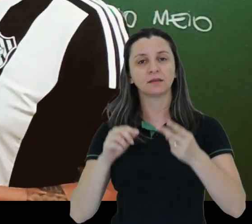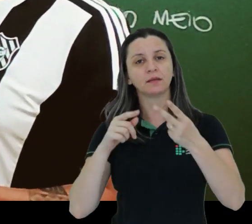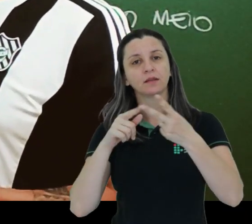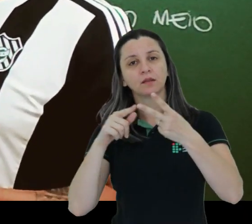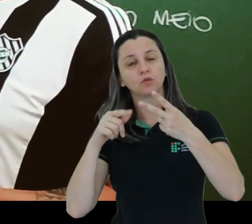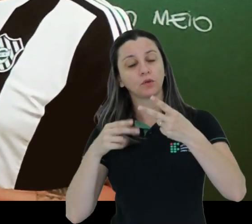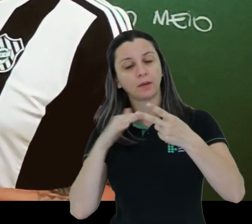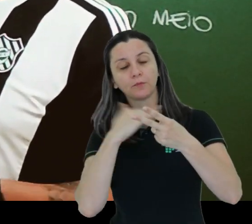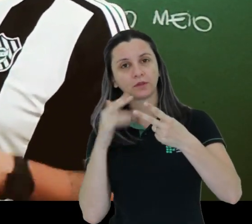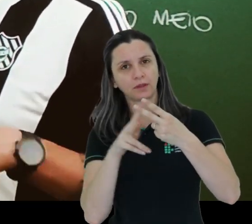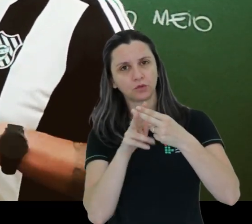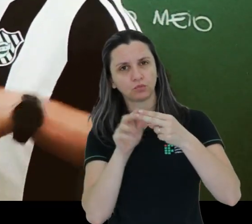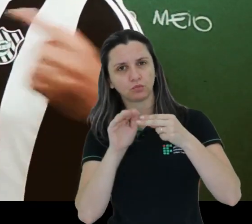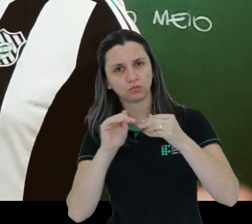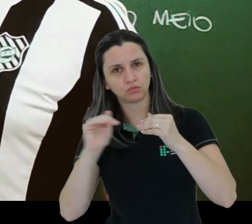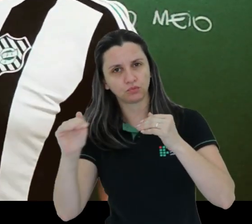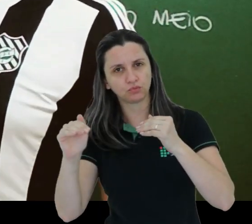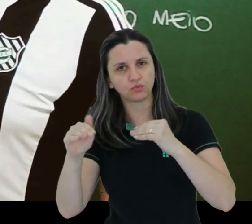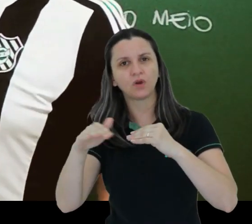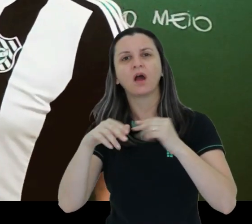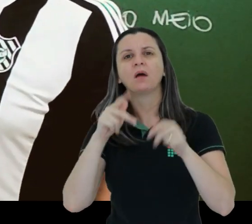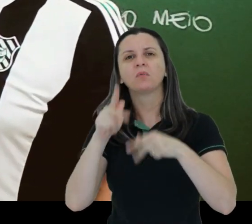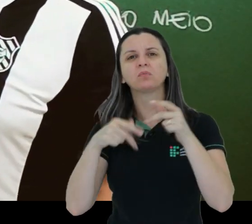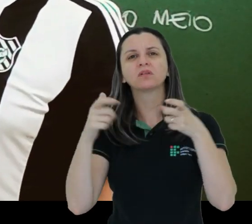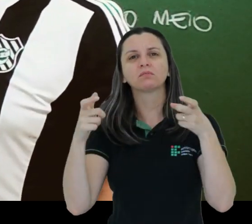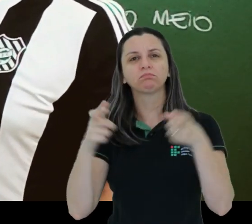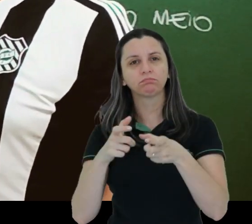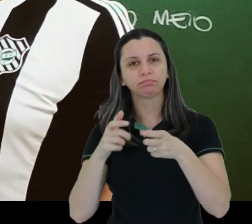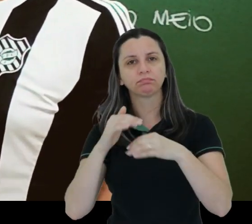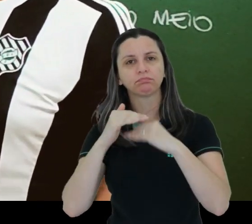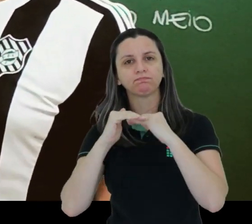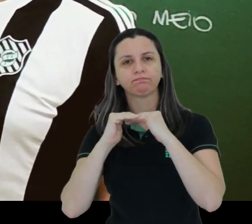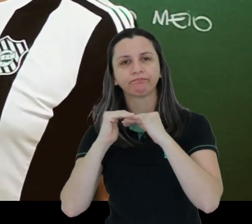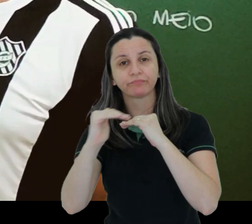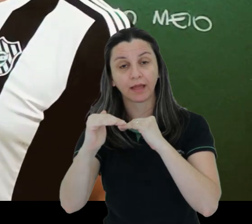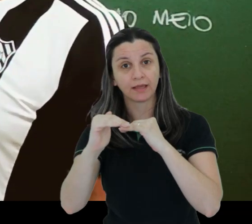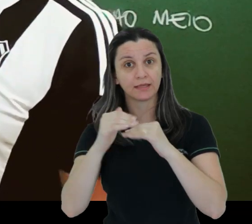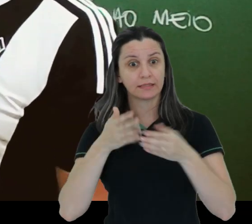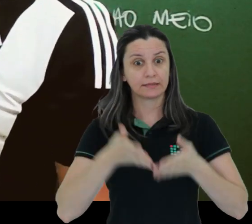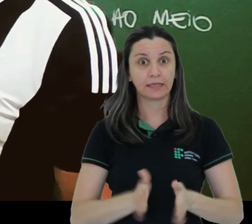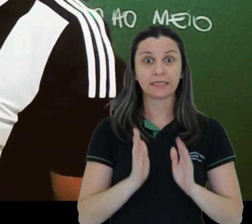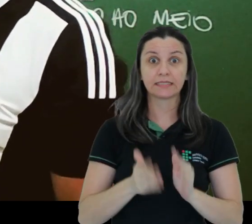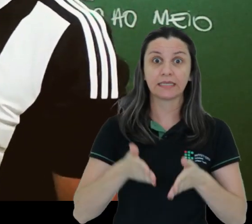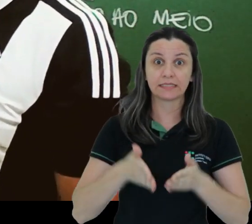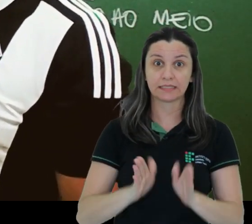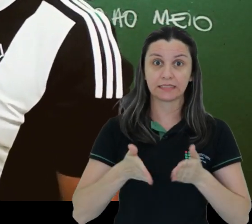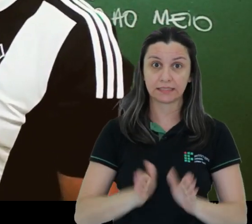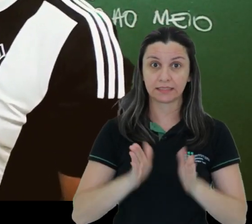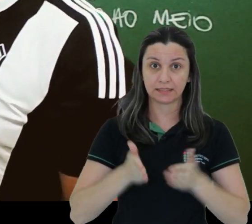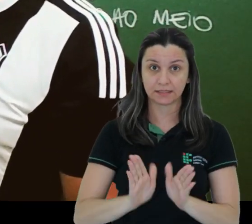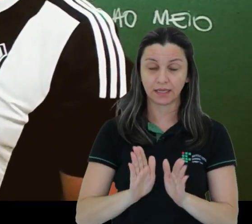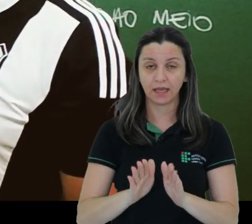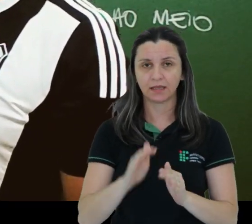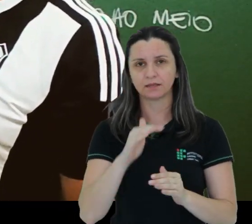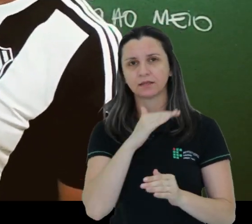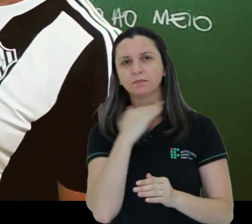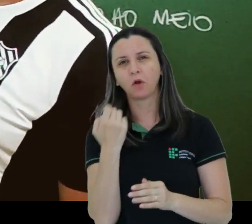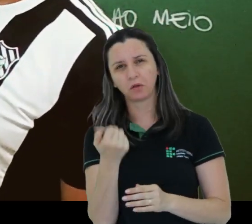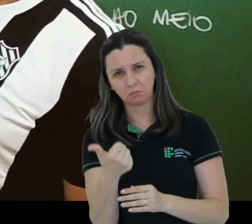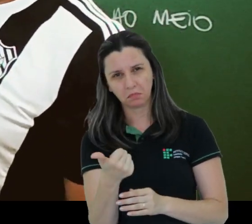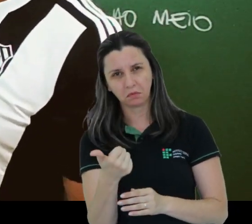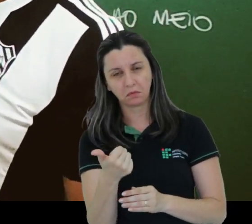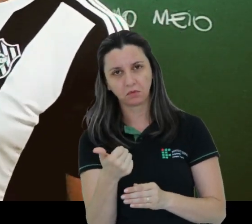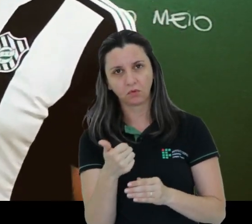está muito próxima à mortalidade, a população de um país não cresce tanto. Agora, se nasce muito e